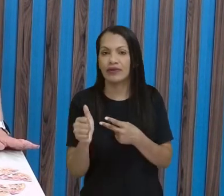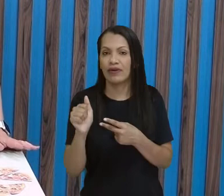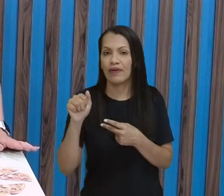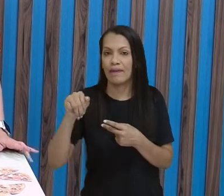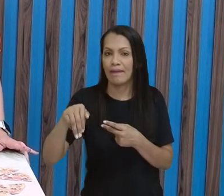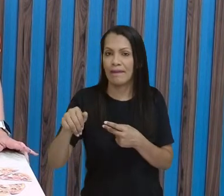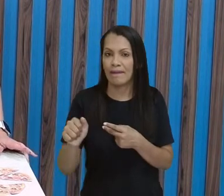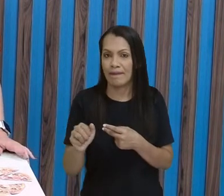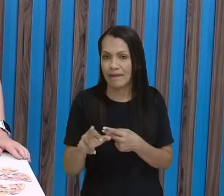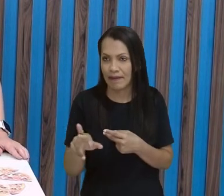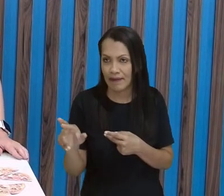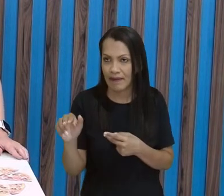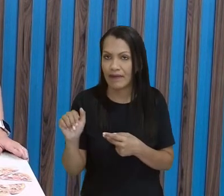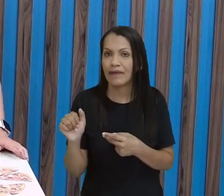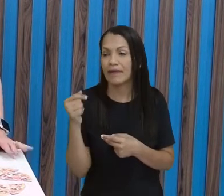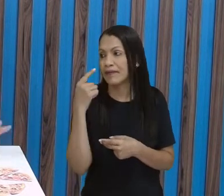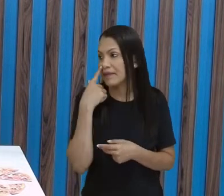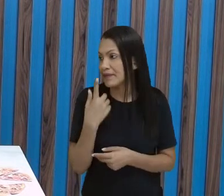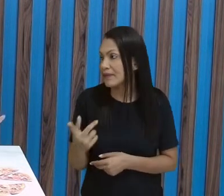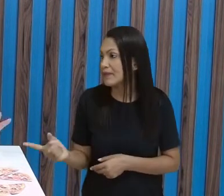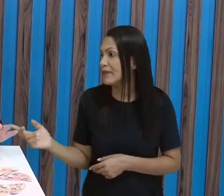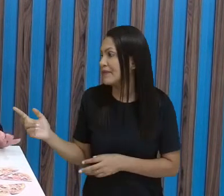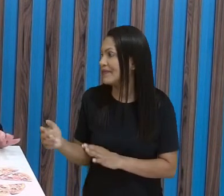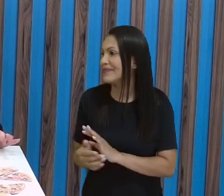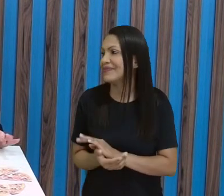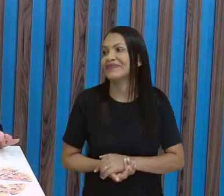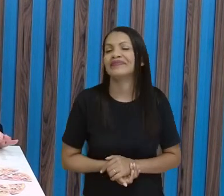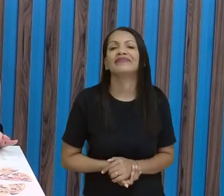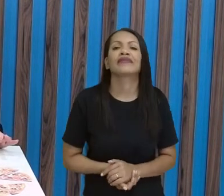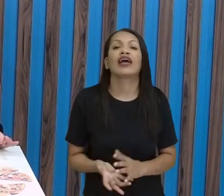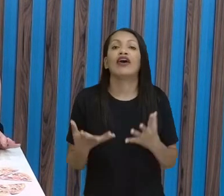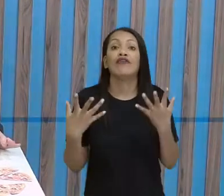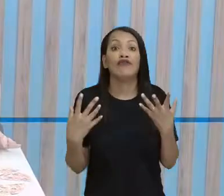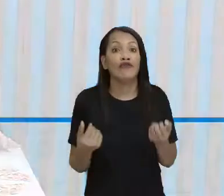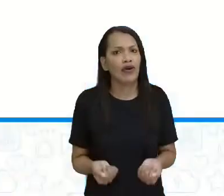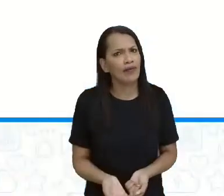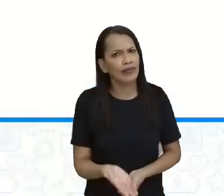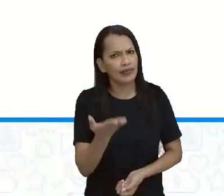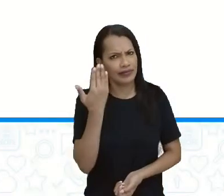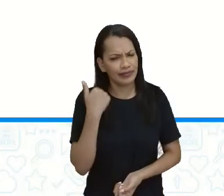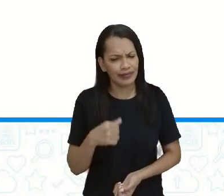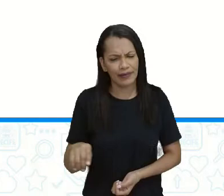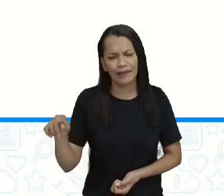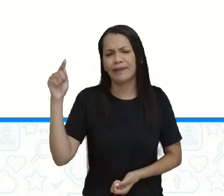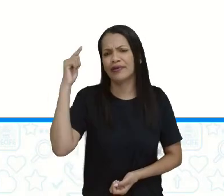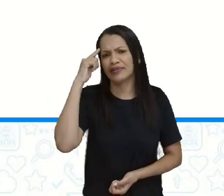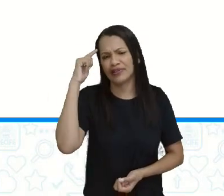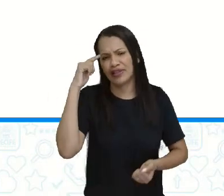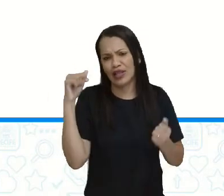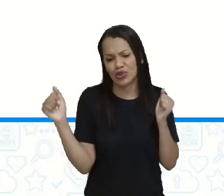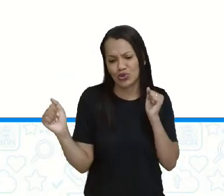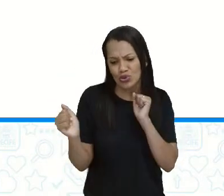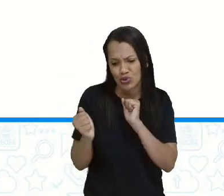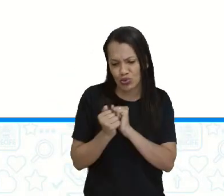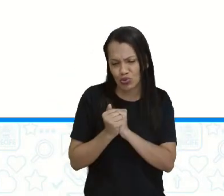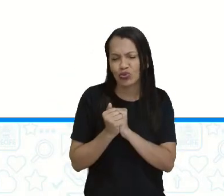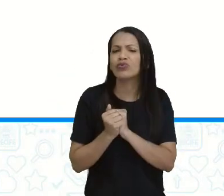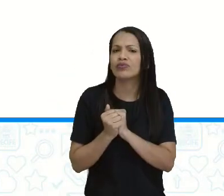olho aí na telinha, viu, Nicole? Vamos lá, Nicole, participar junto comigo, pensar um pouquinho nesses